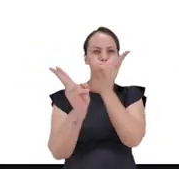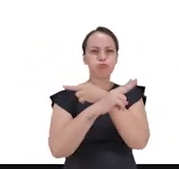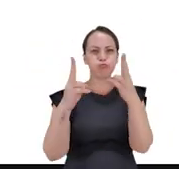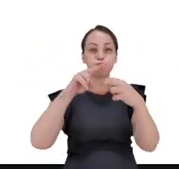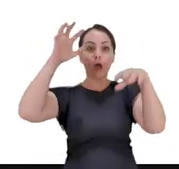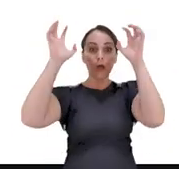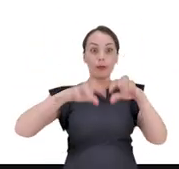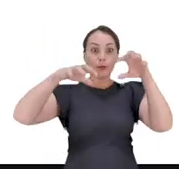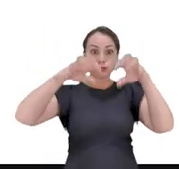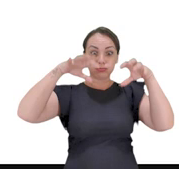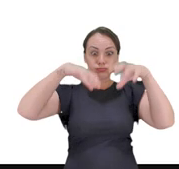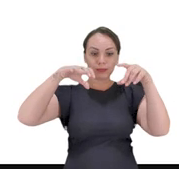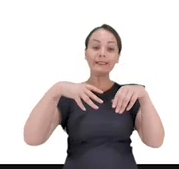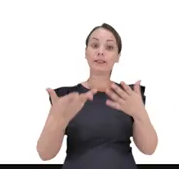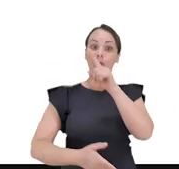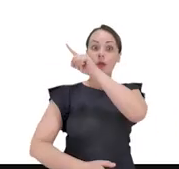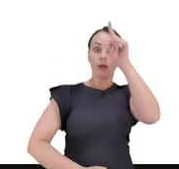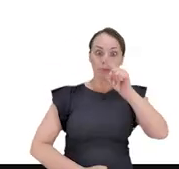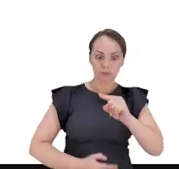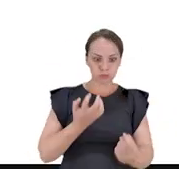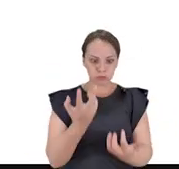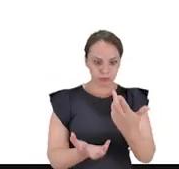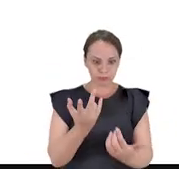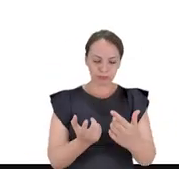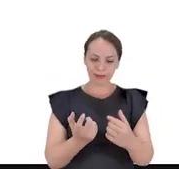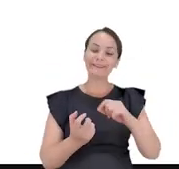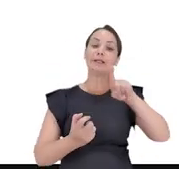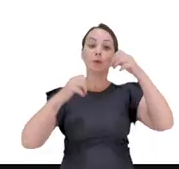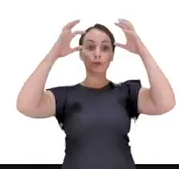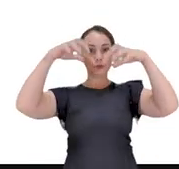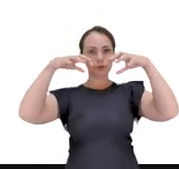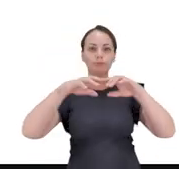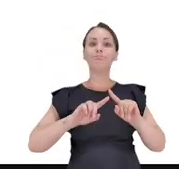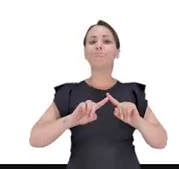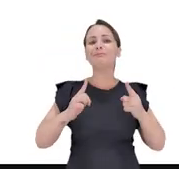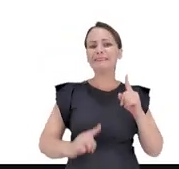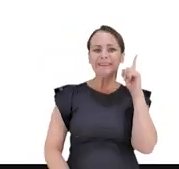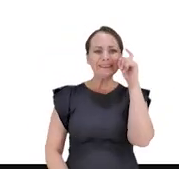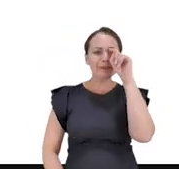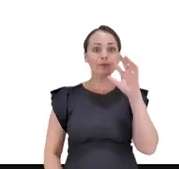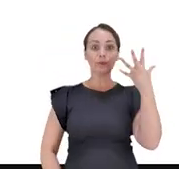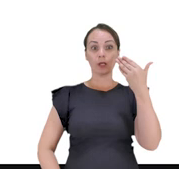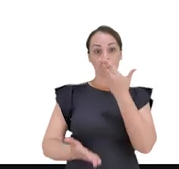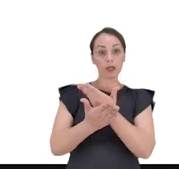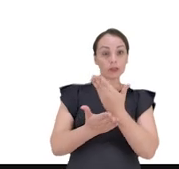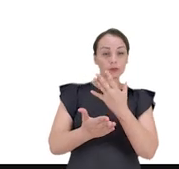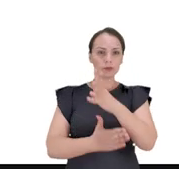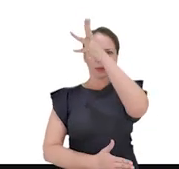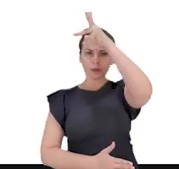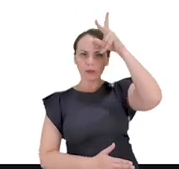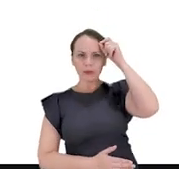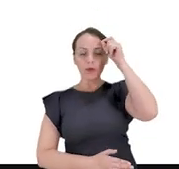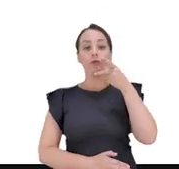uma grande chuva, então caem os raios, ocasionalmente pode acontecer. Mas isso é muito raro. Estudos na Amazônia falam